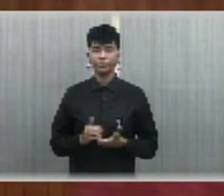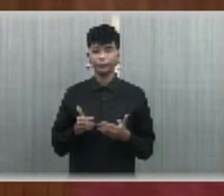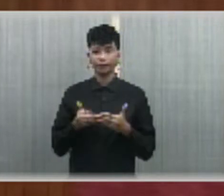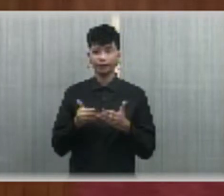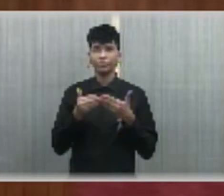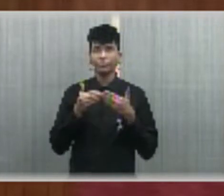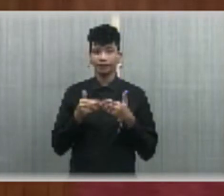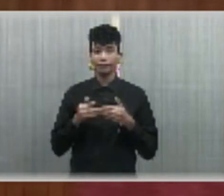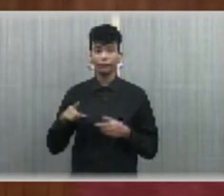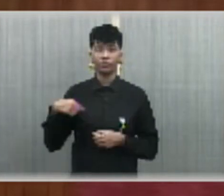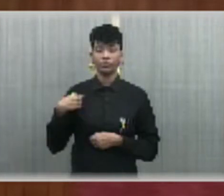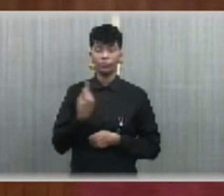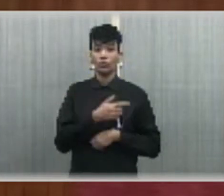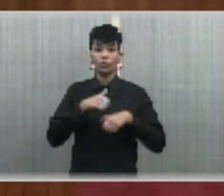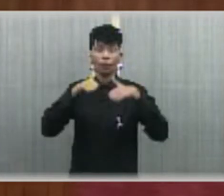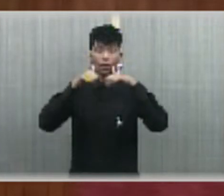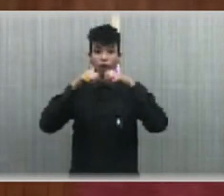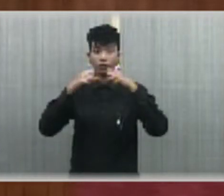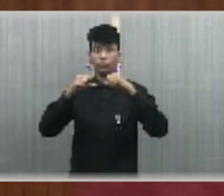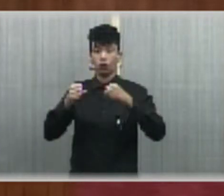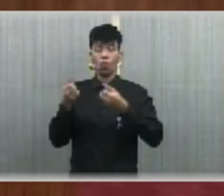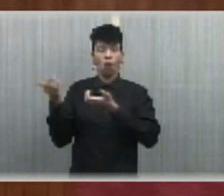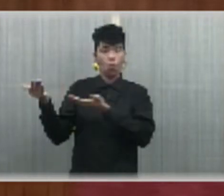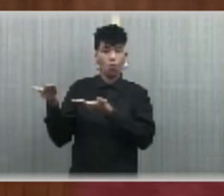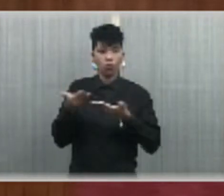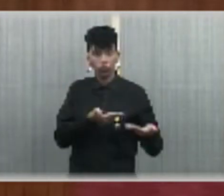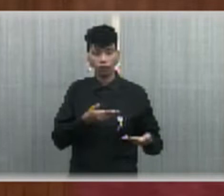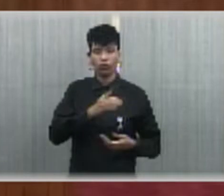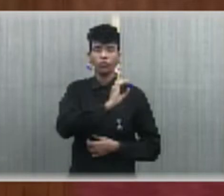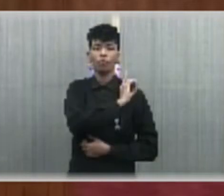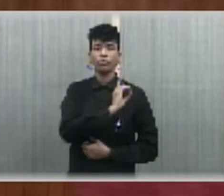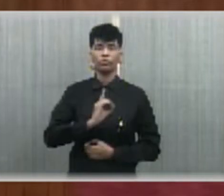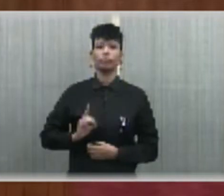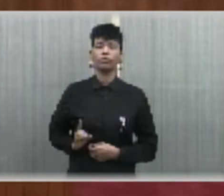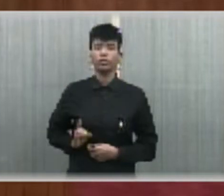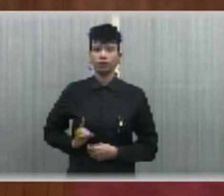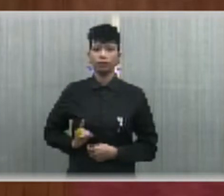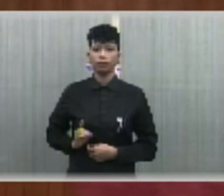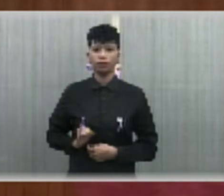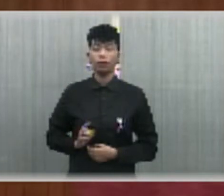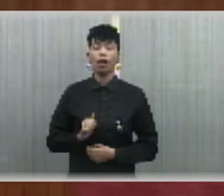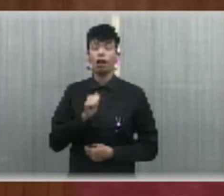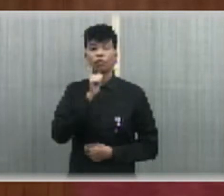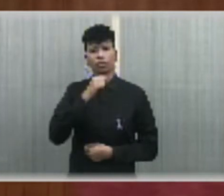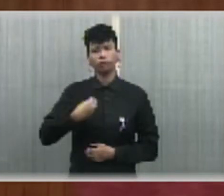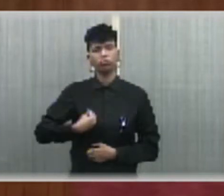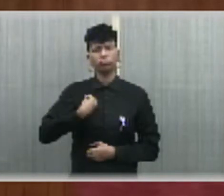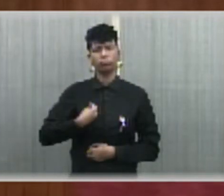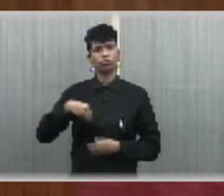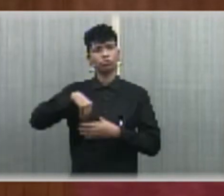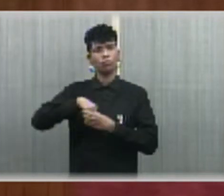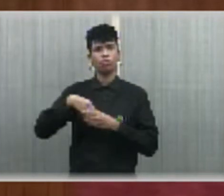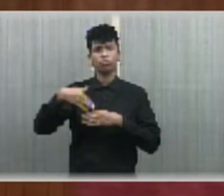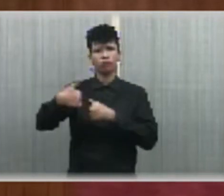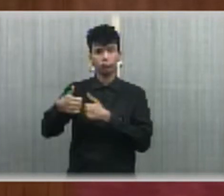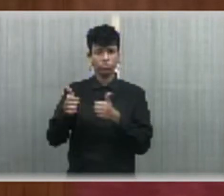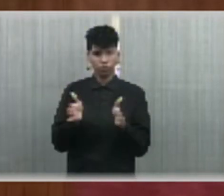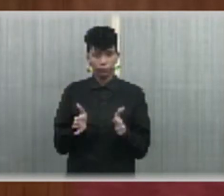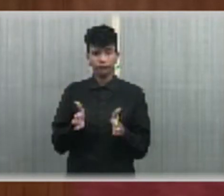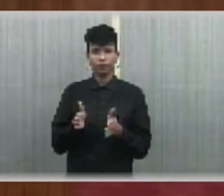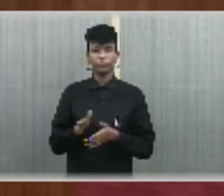Solicita a nossa assessoria para convidar parlamentares que ainda estão em